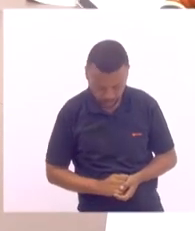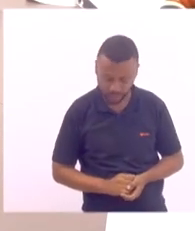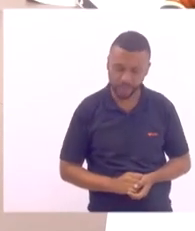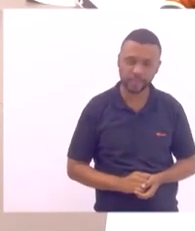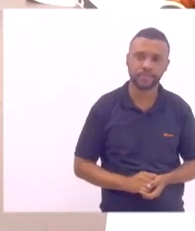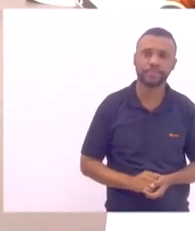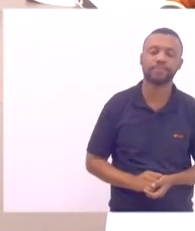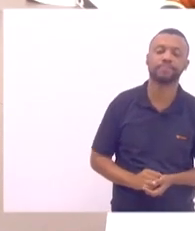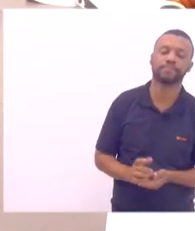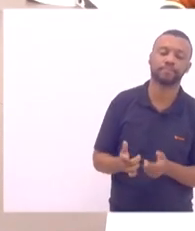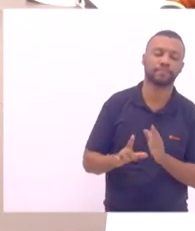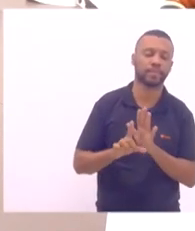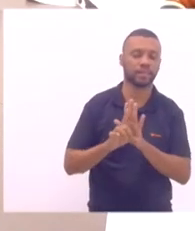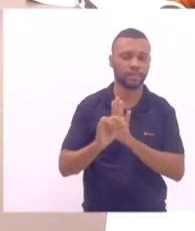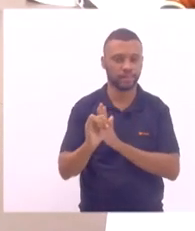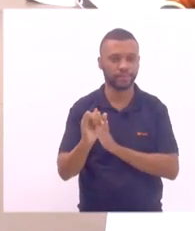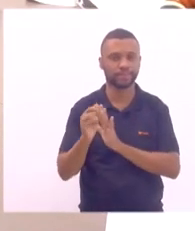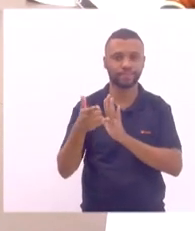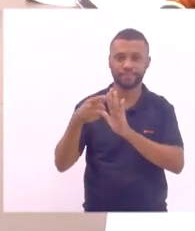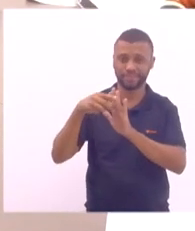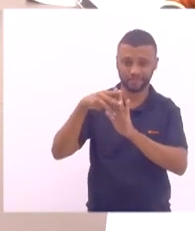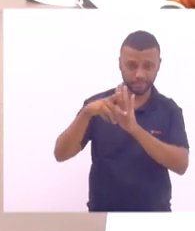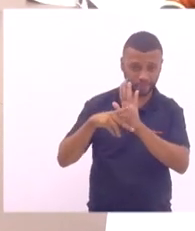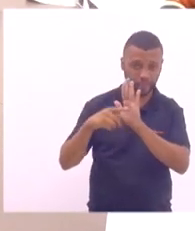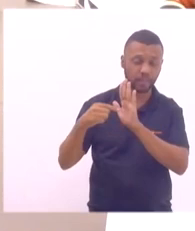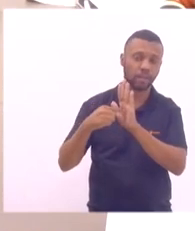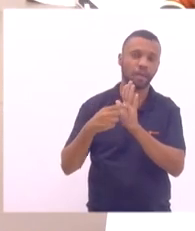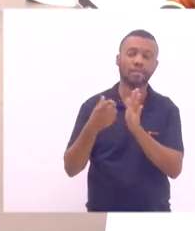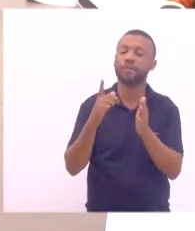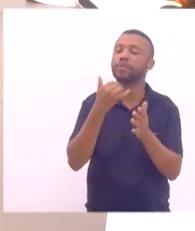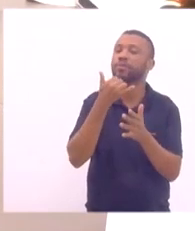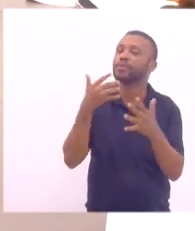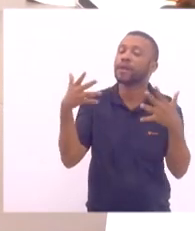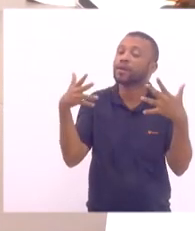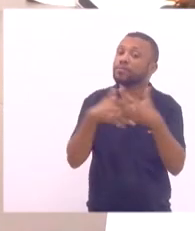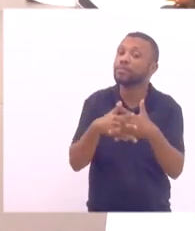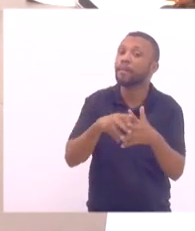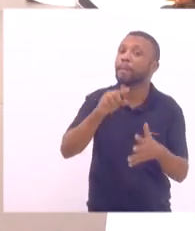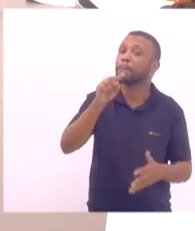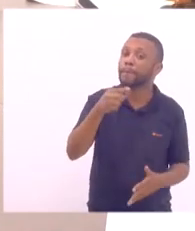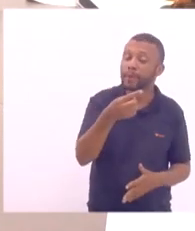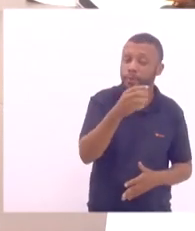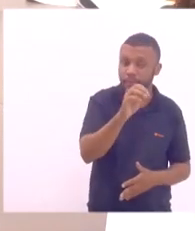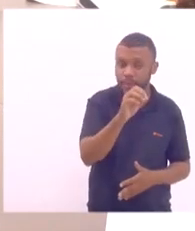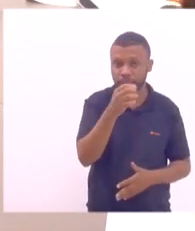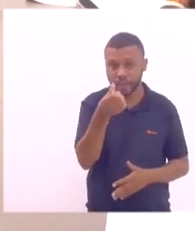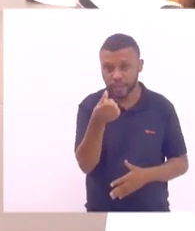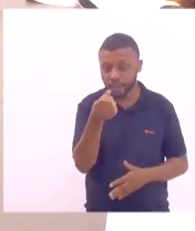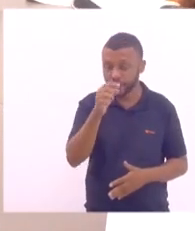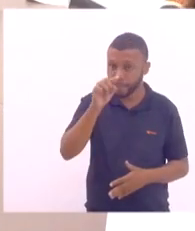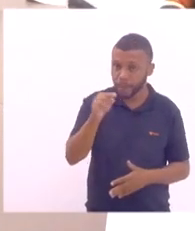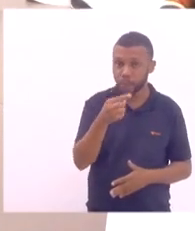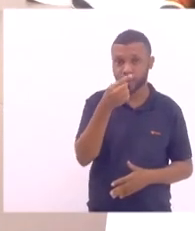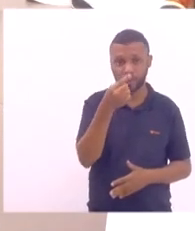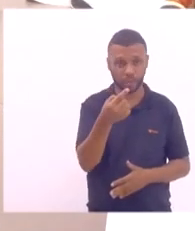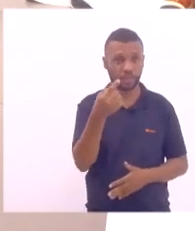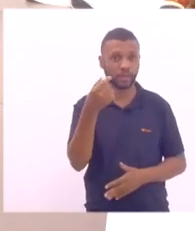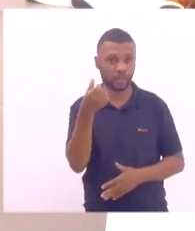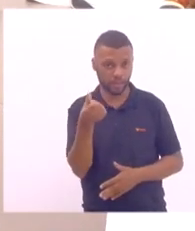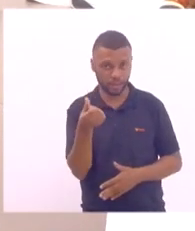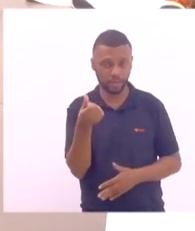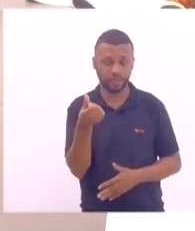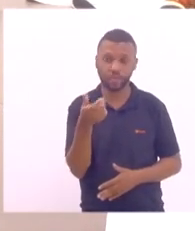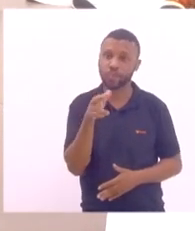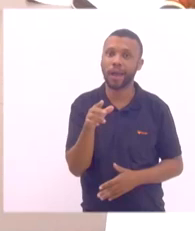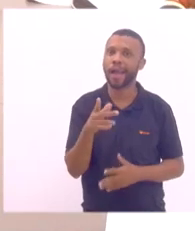A lei que é de 21, a medida provisória é de 22, é 1.106, claro. Você está confundindo 1.006 com 1.106. 1.106, não é